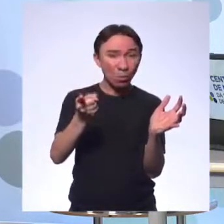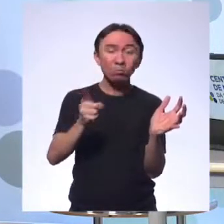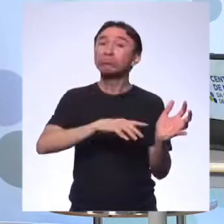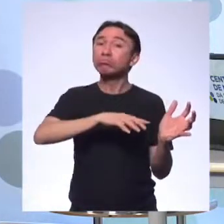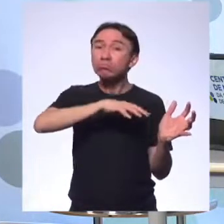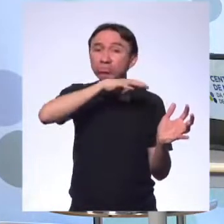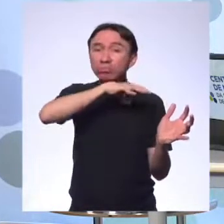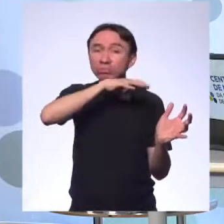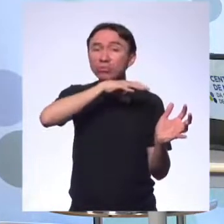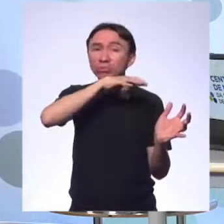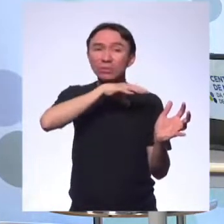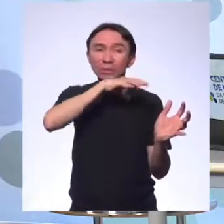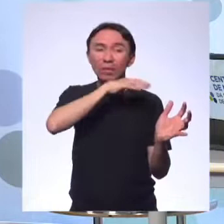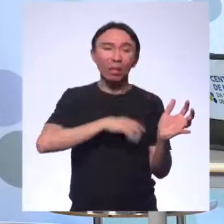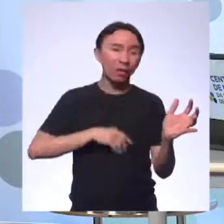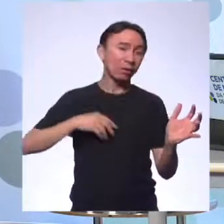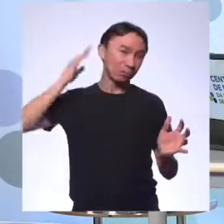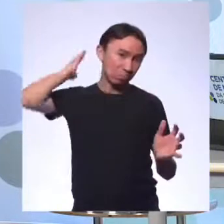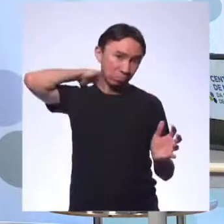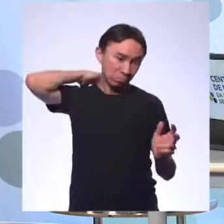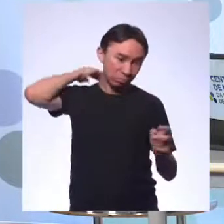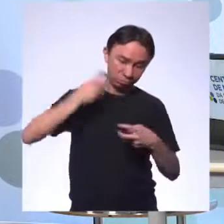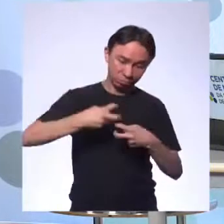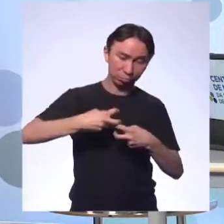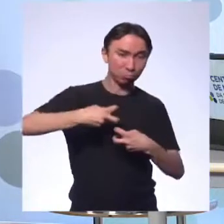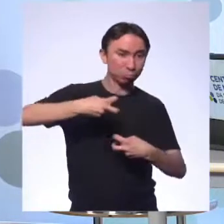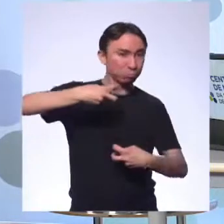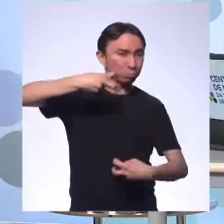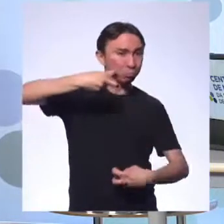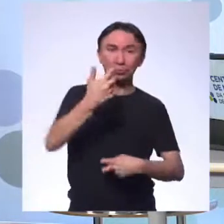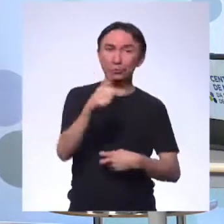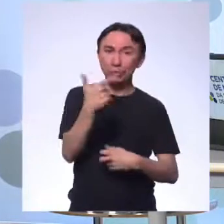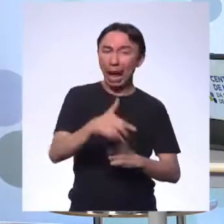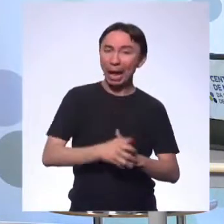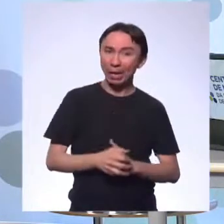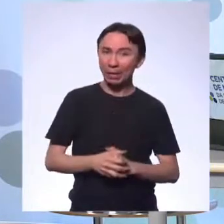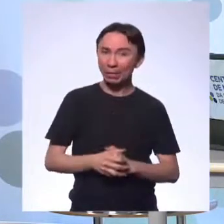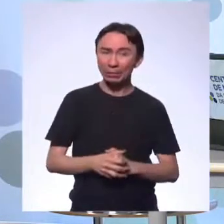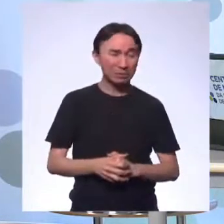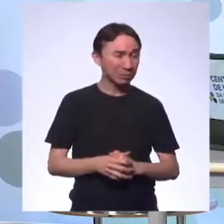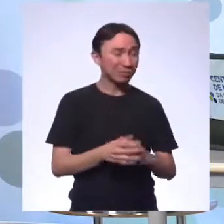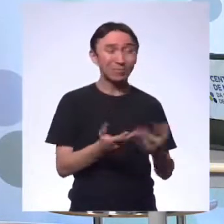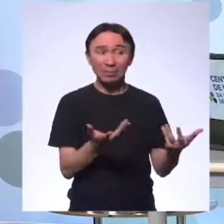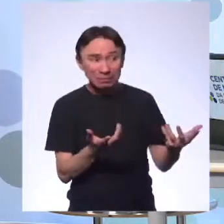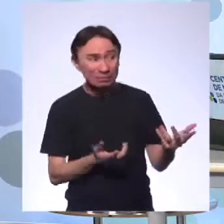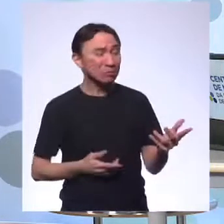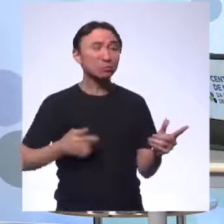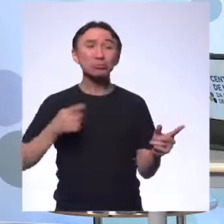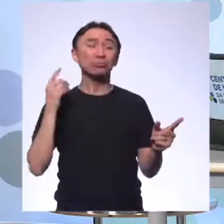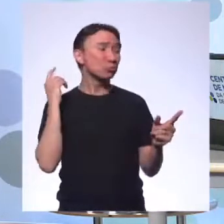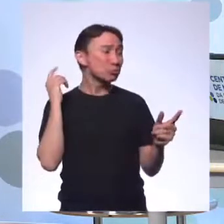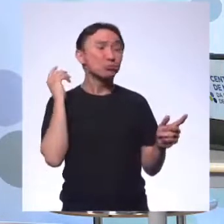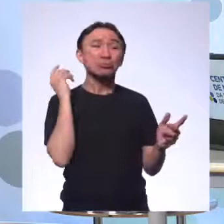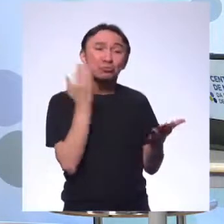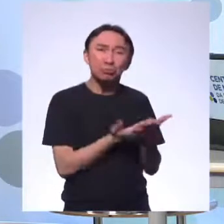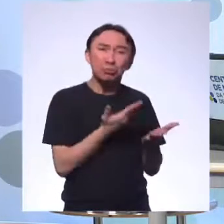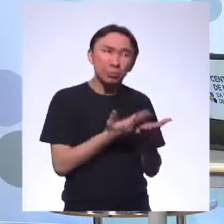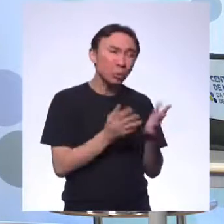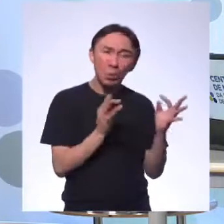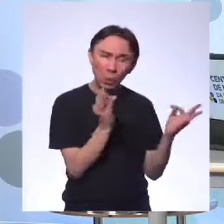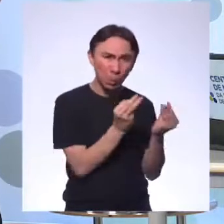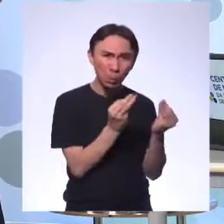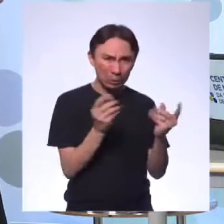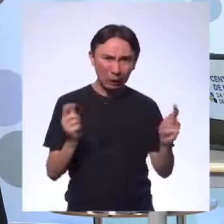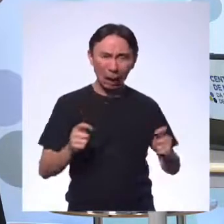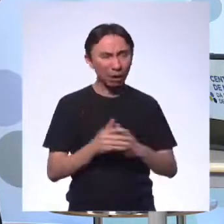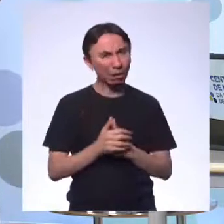grupos, aí será que daria para a gente estudar tudo ao mesmo tempo? Então, por isso que é dividido, né, organizado isso em grupos,